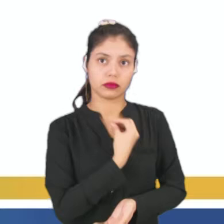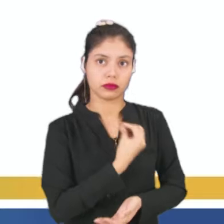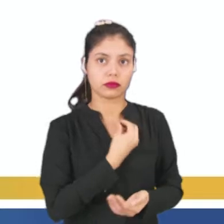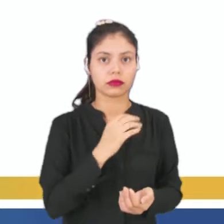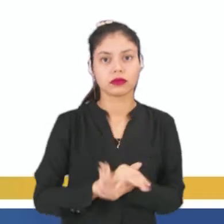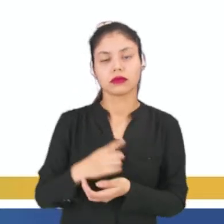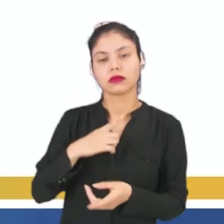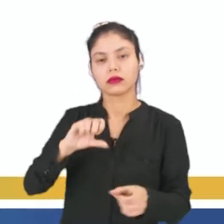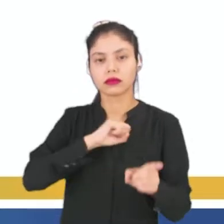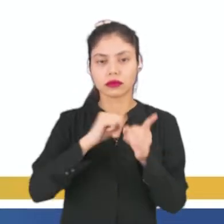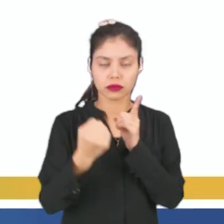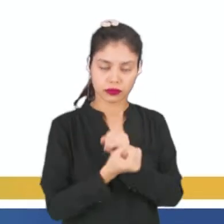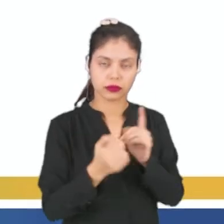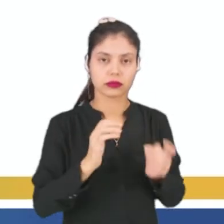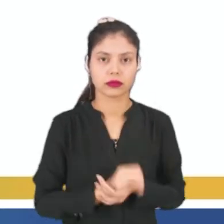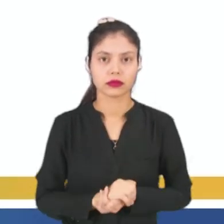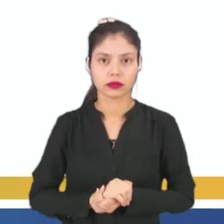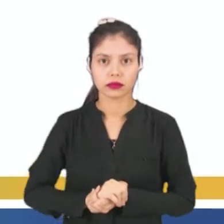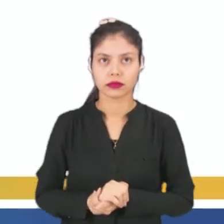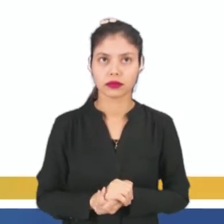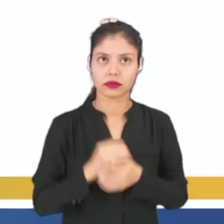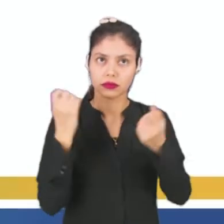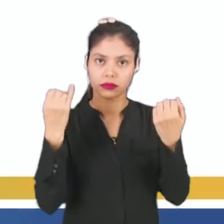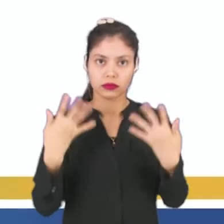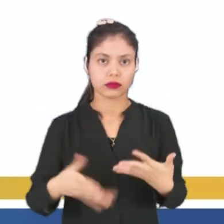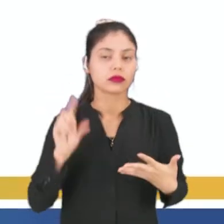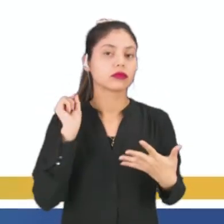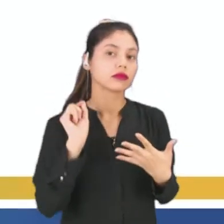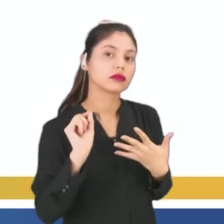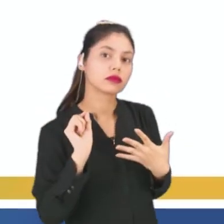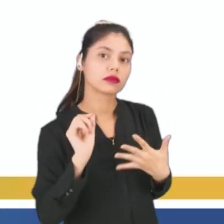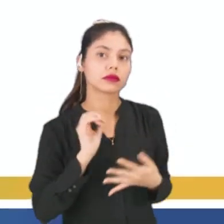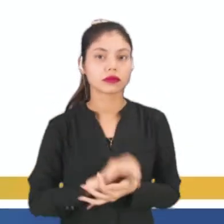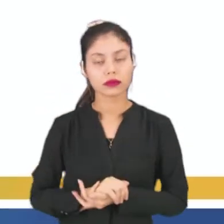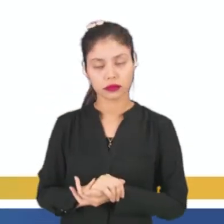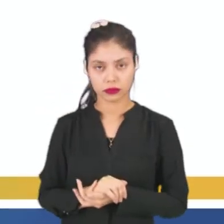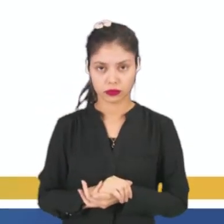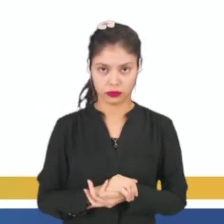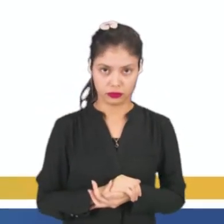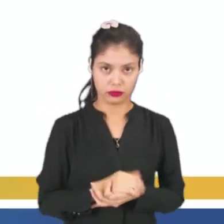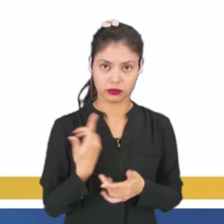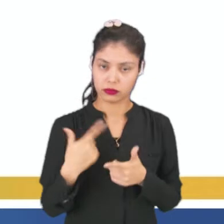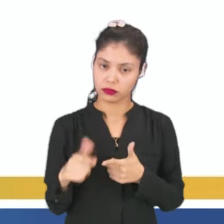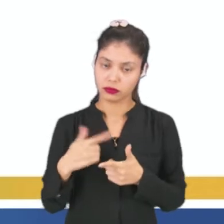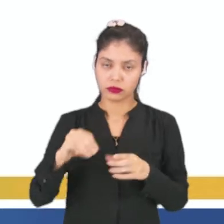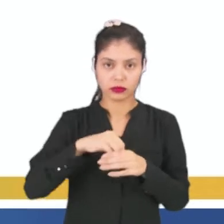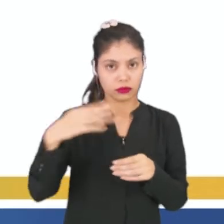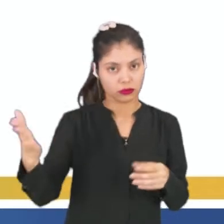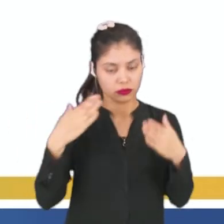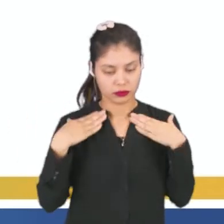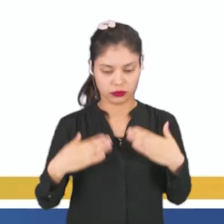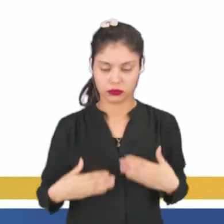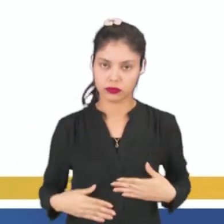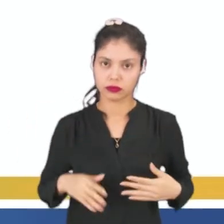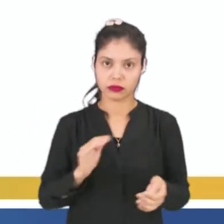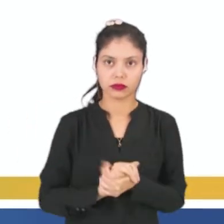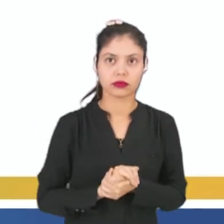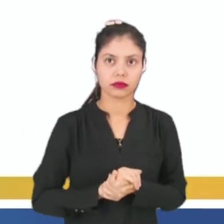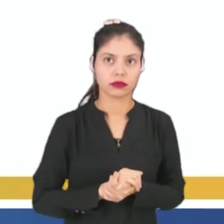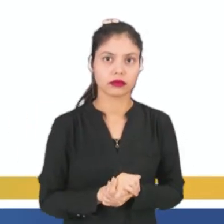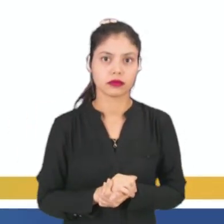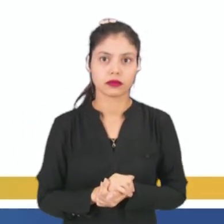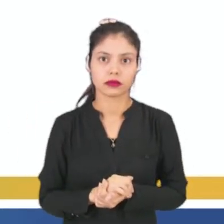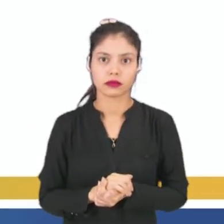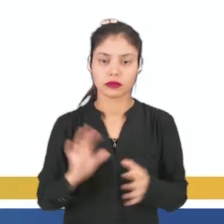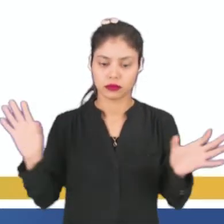a sociedade. E aí a explicação, né, dessas causas externas ao corpo estão